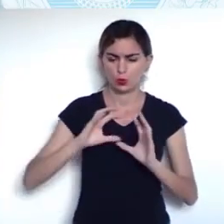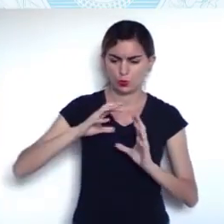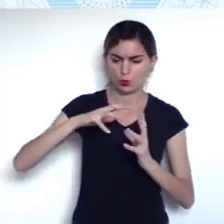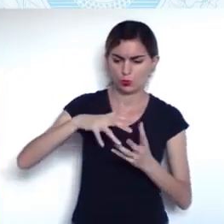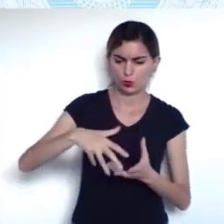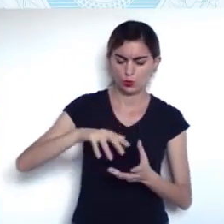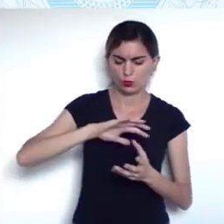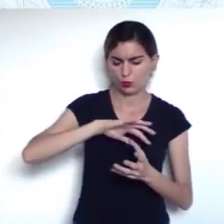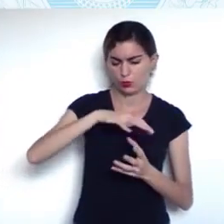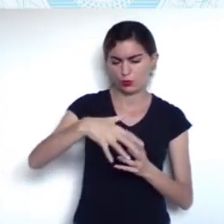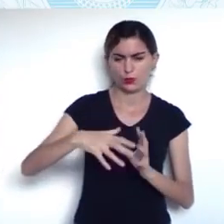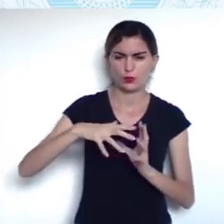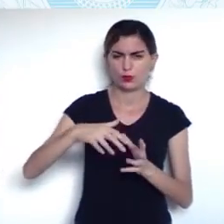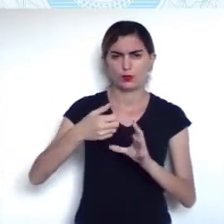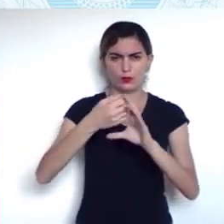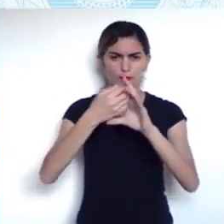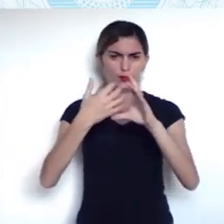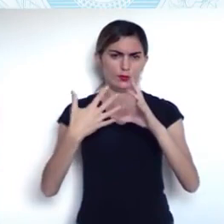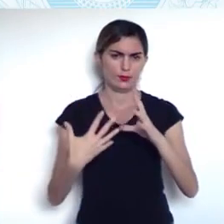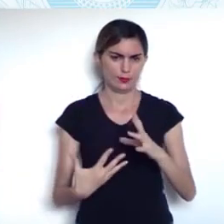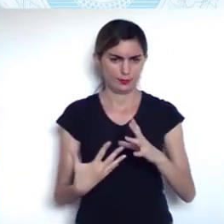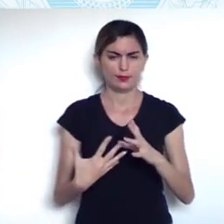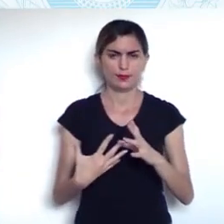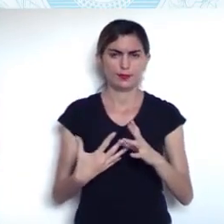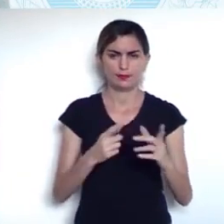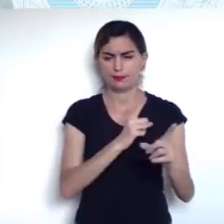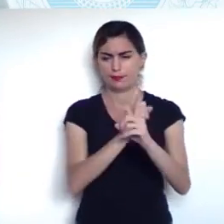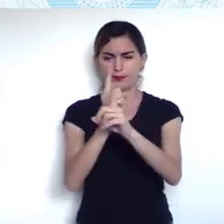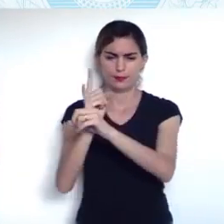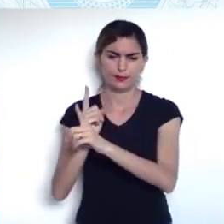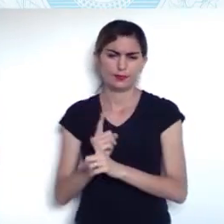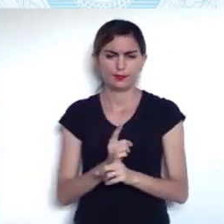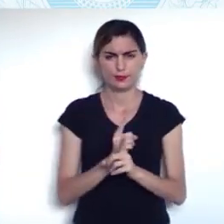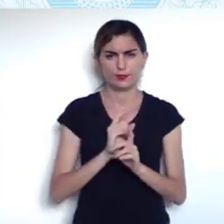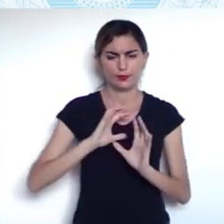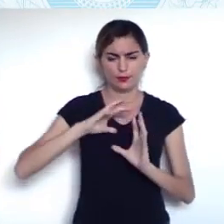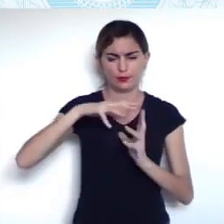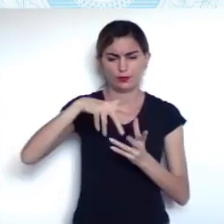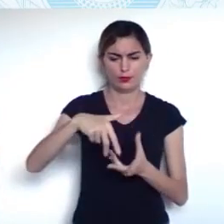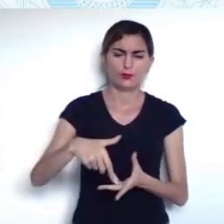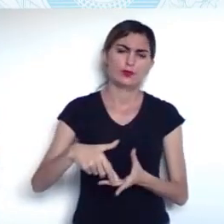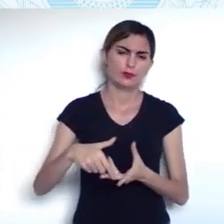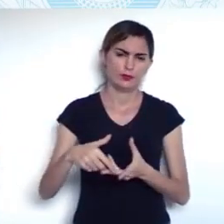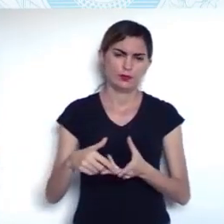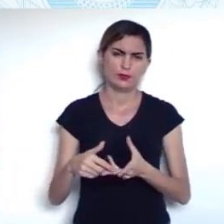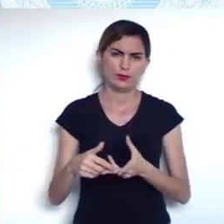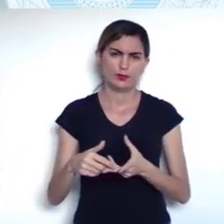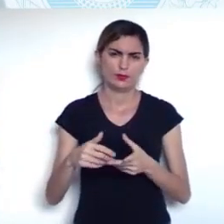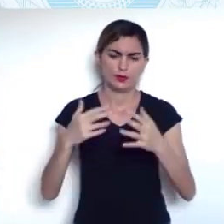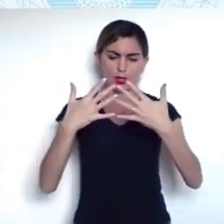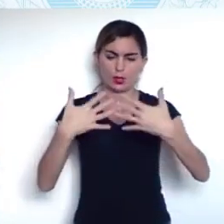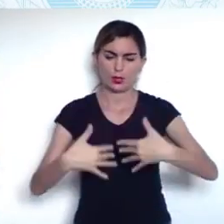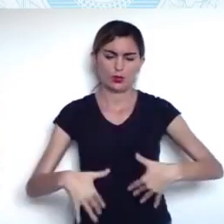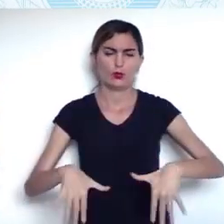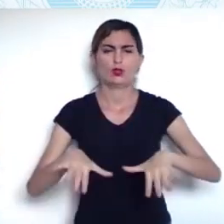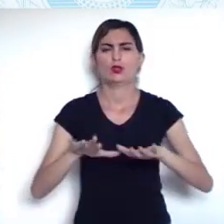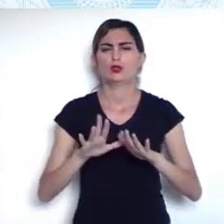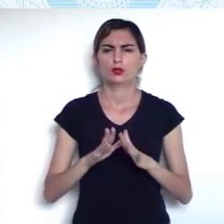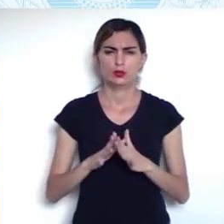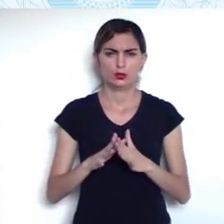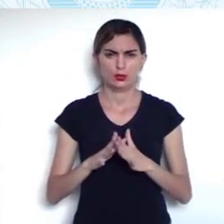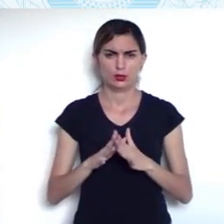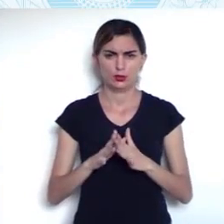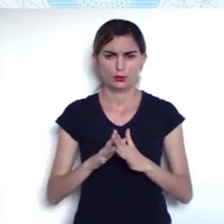O universalismo, caracterizado pela descoberta do mundo. O